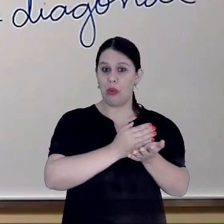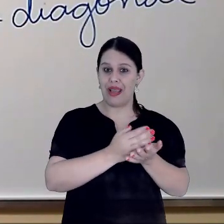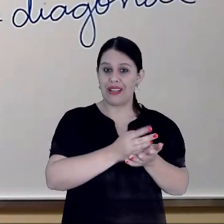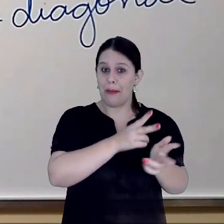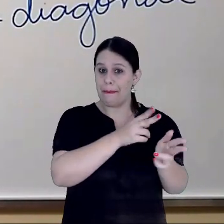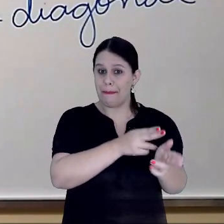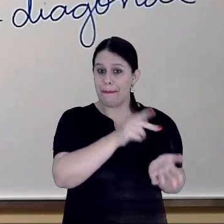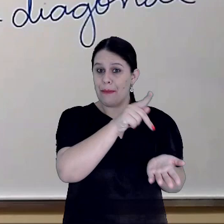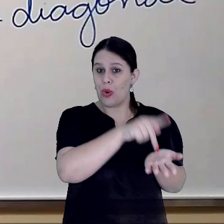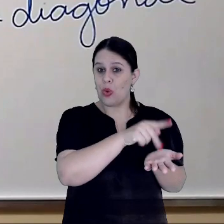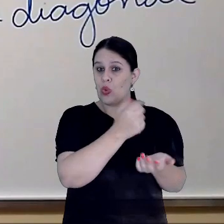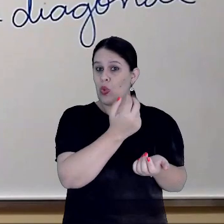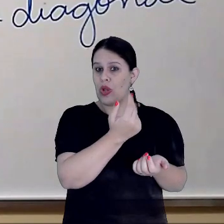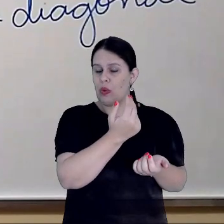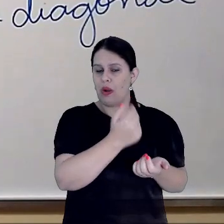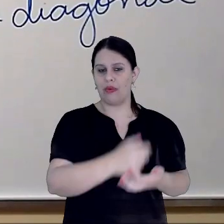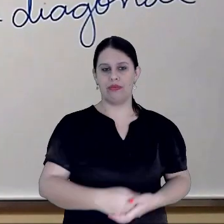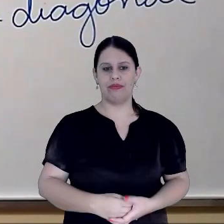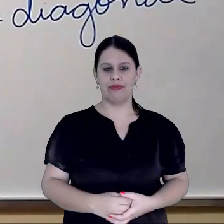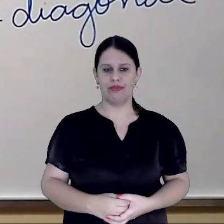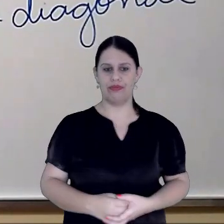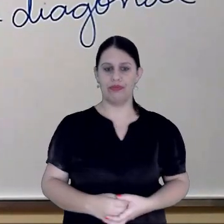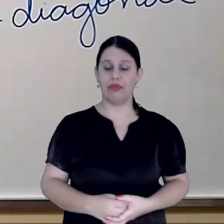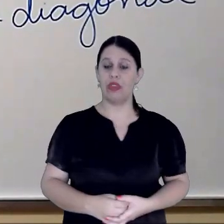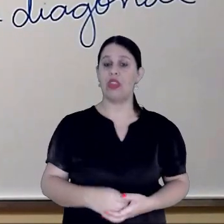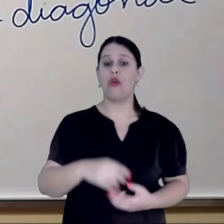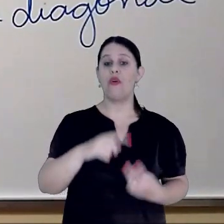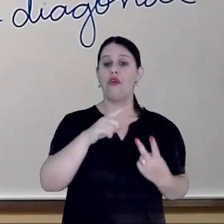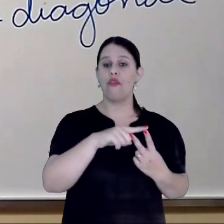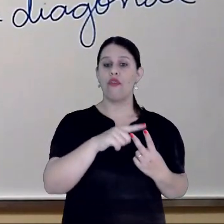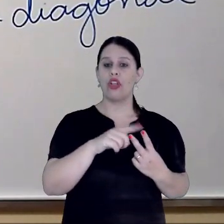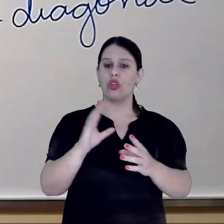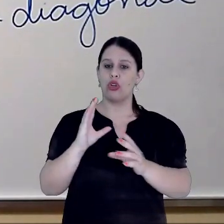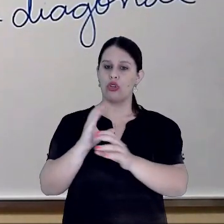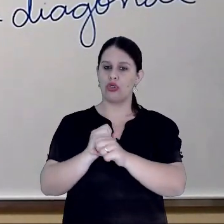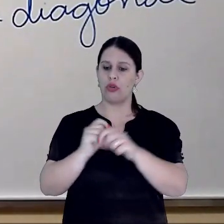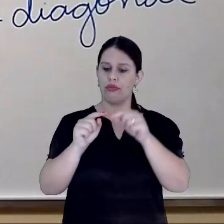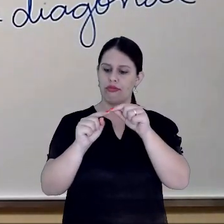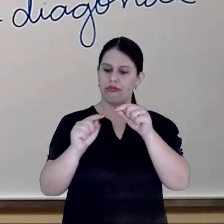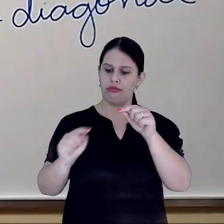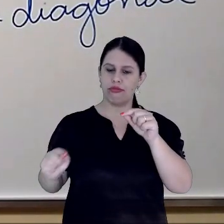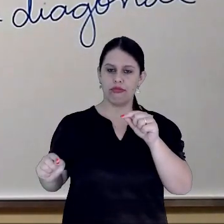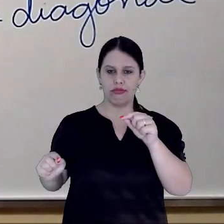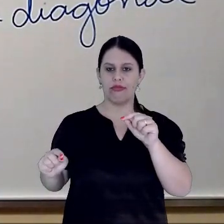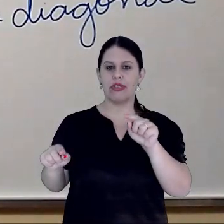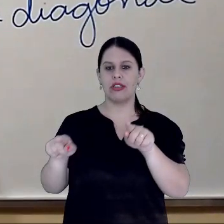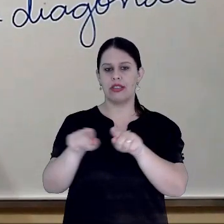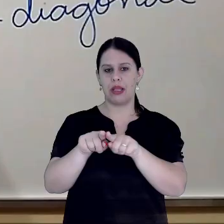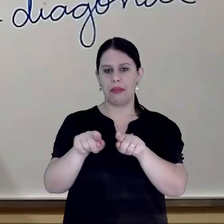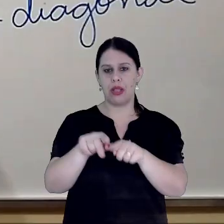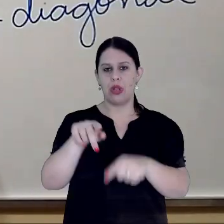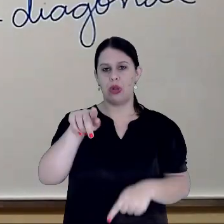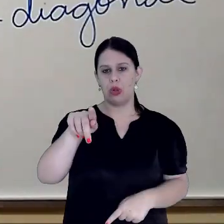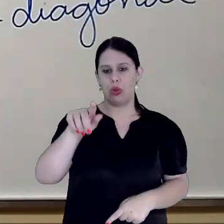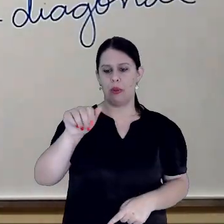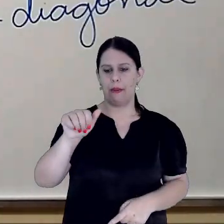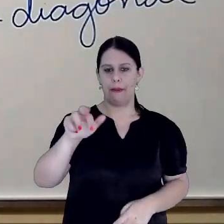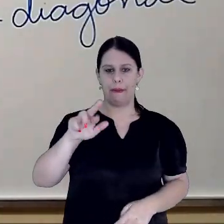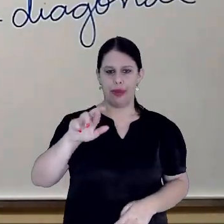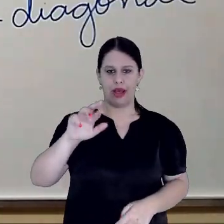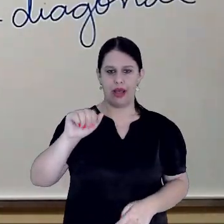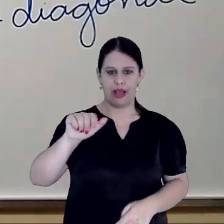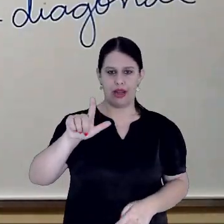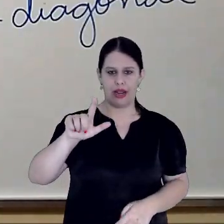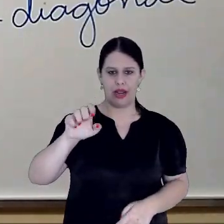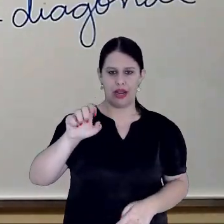ponto. Legal? E o vetor soma se estende pela diagonal do paralelogramo.